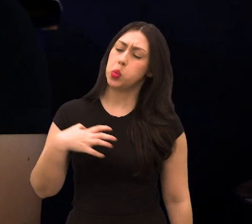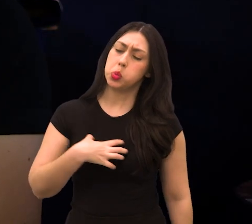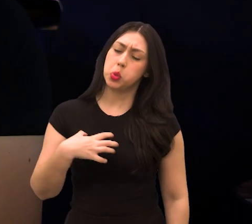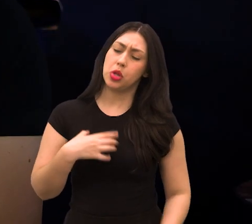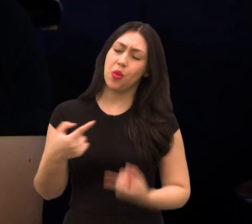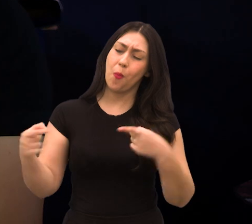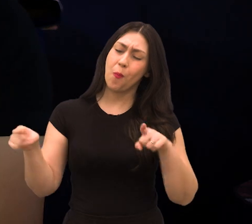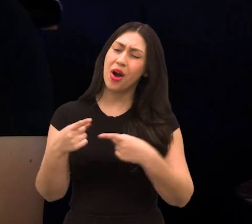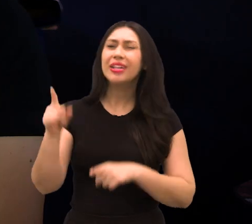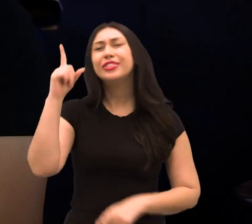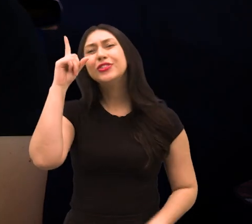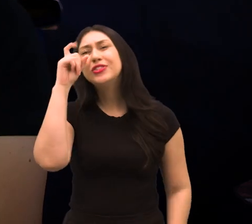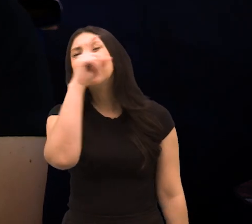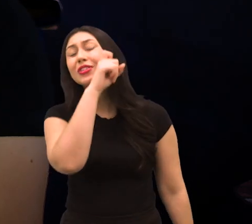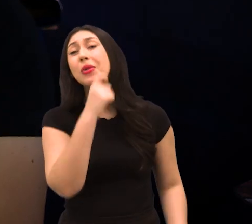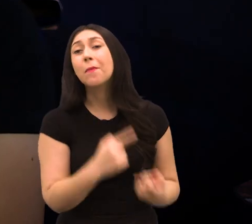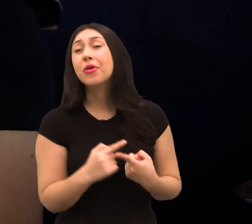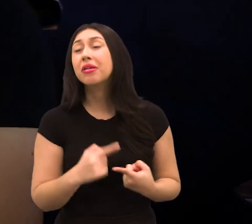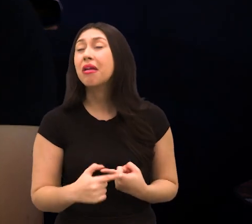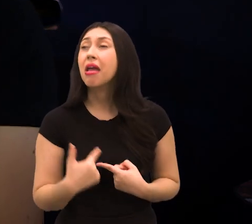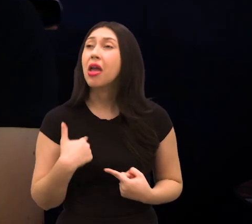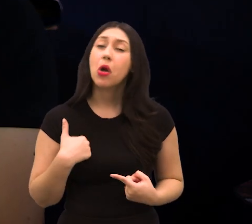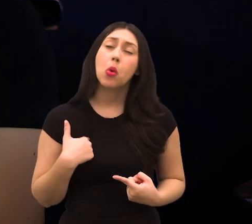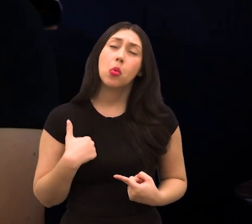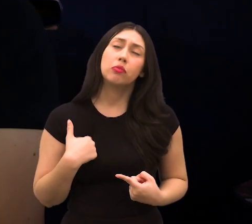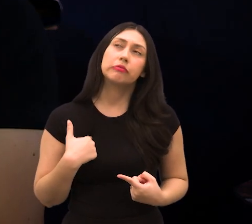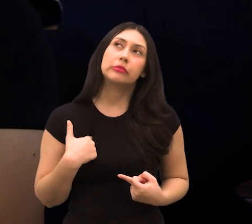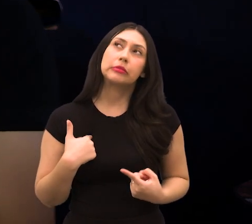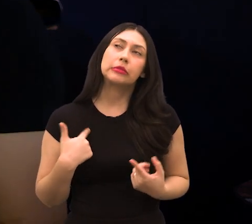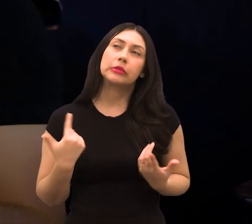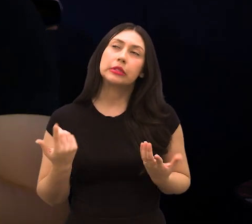estilo musical para mim é um pouco mais difícil, porque eu sou muito,